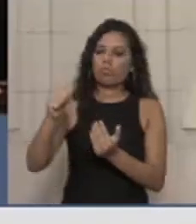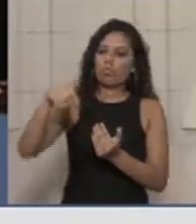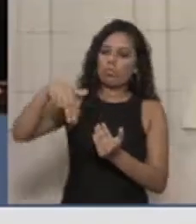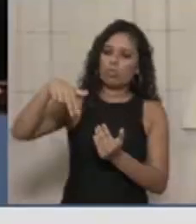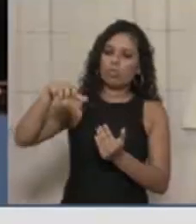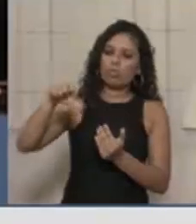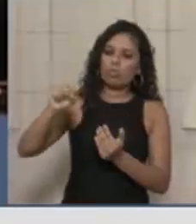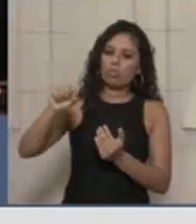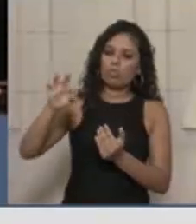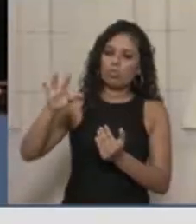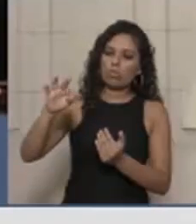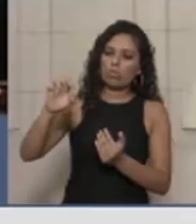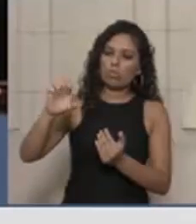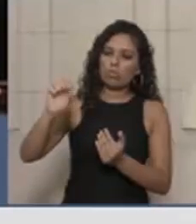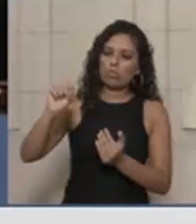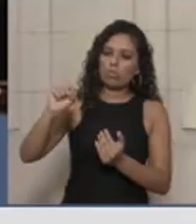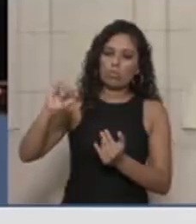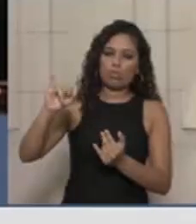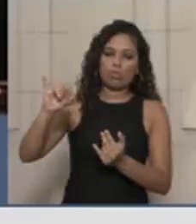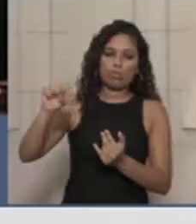anestesista,